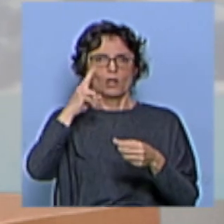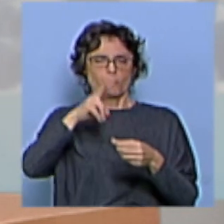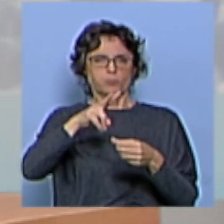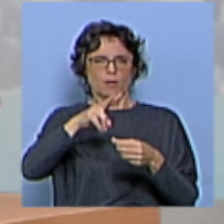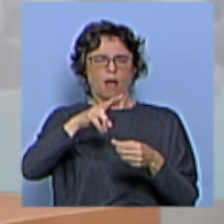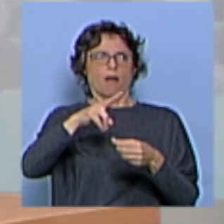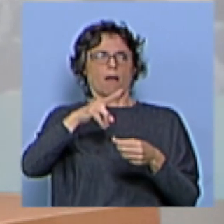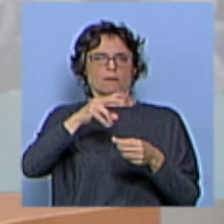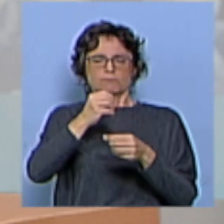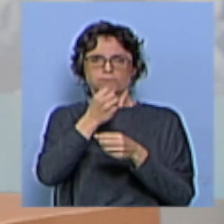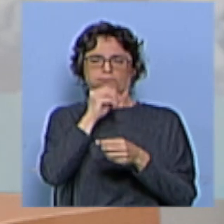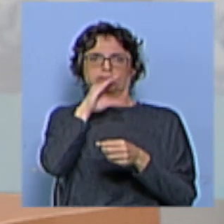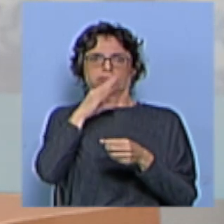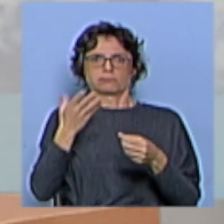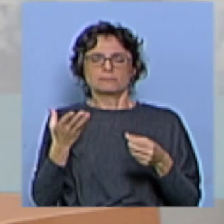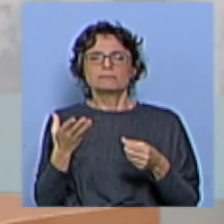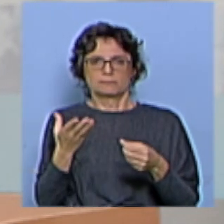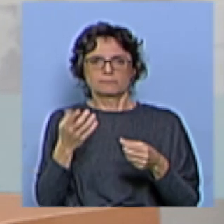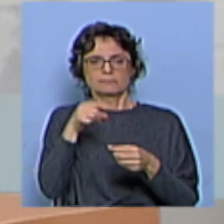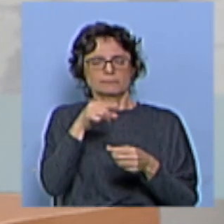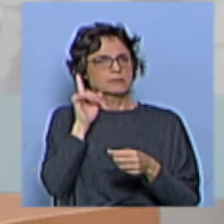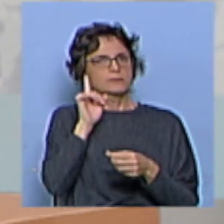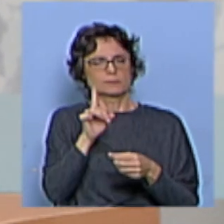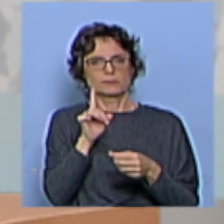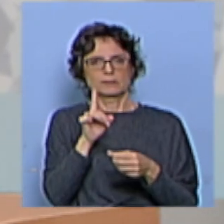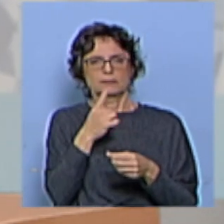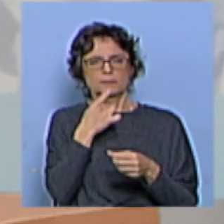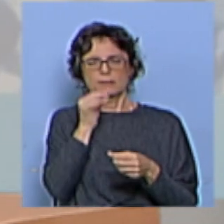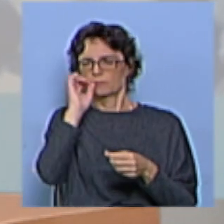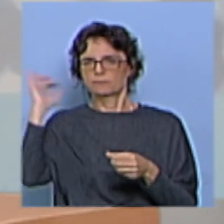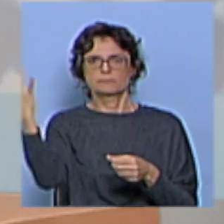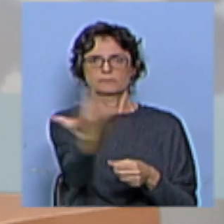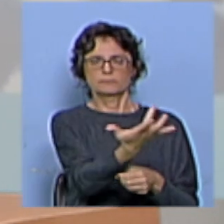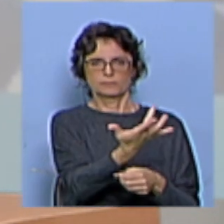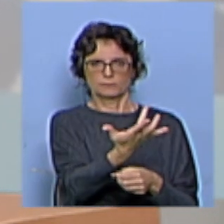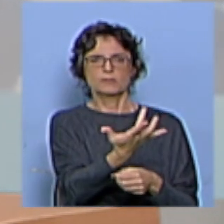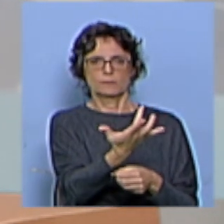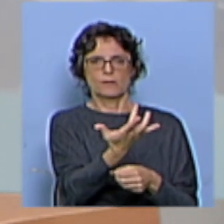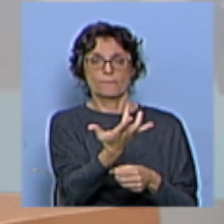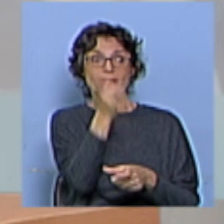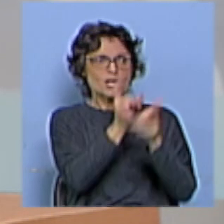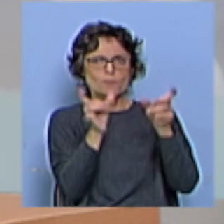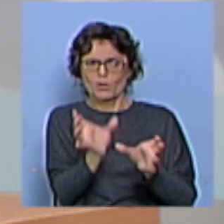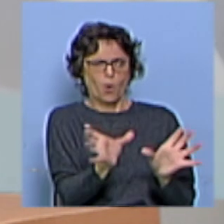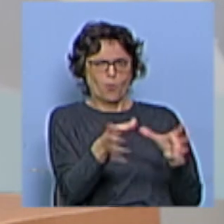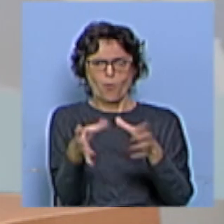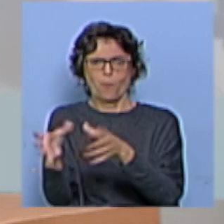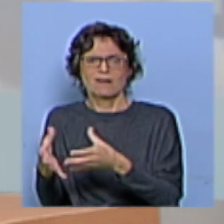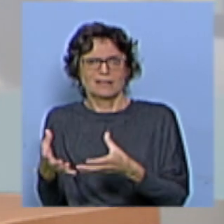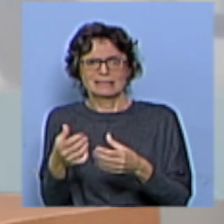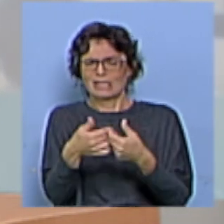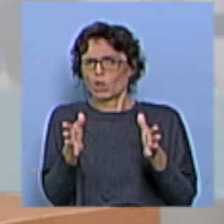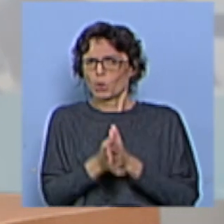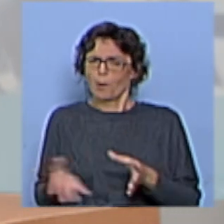passa também, obviamente, por essa realidade que está à sua volta e da qual as pessoas fazem parte, as comunidades necessariamente